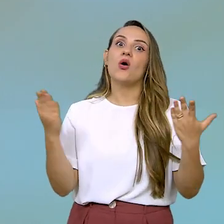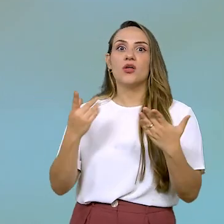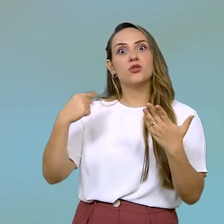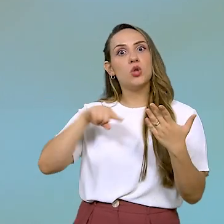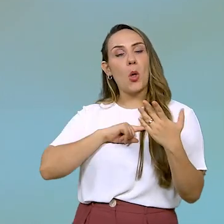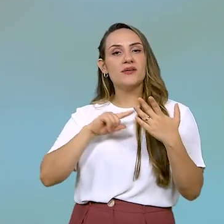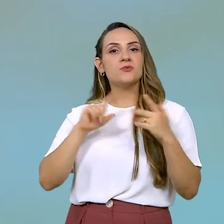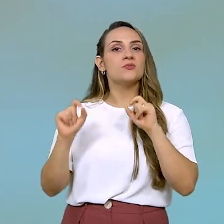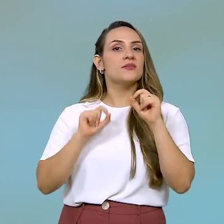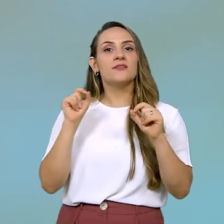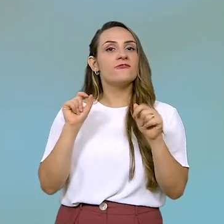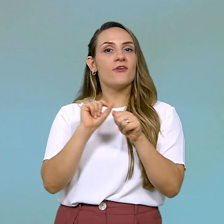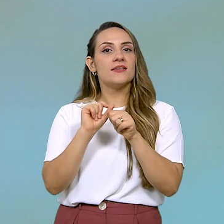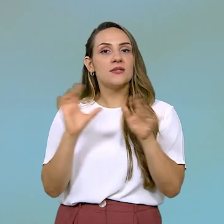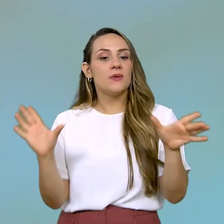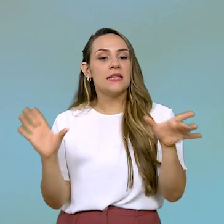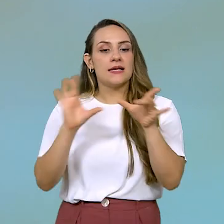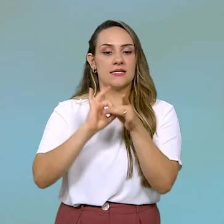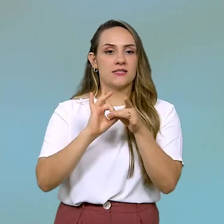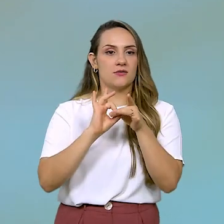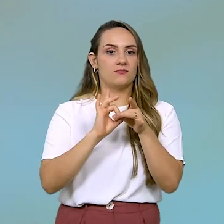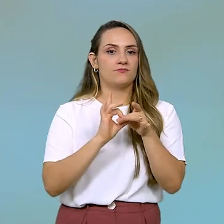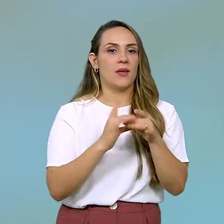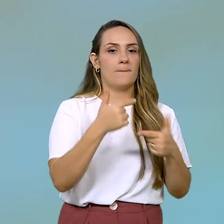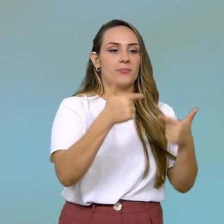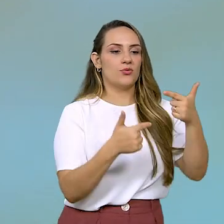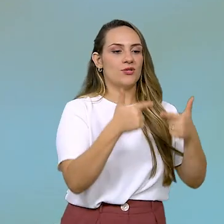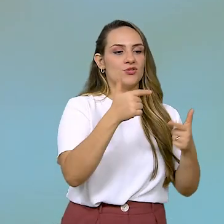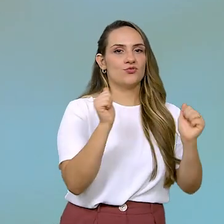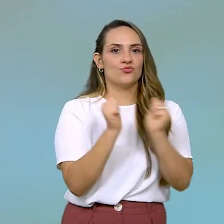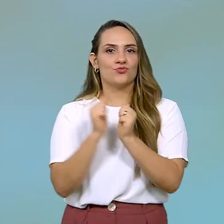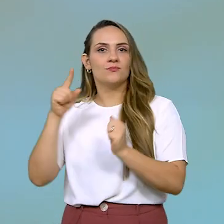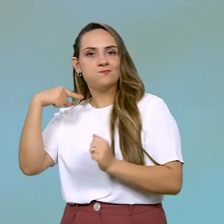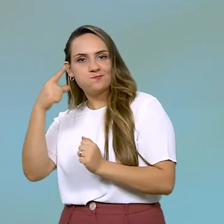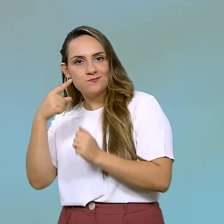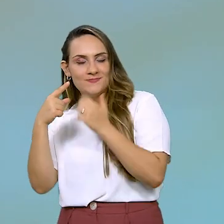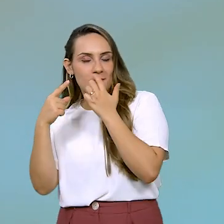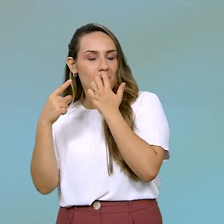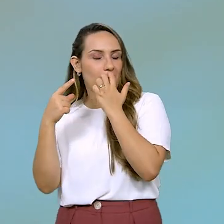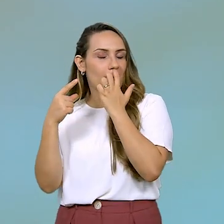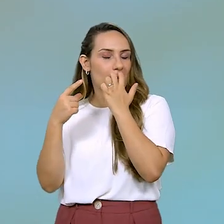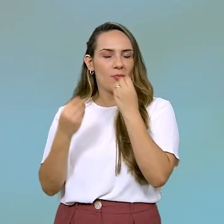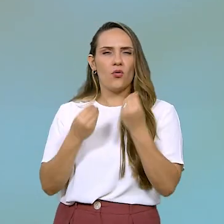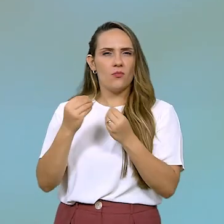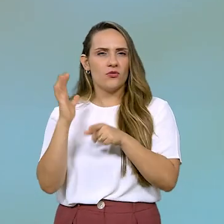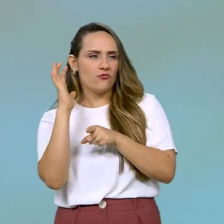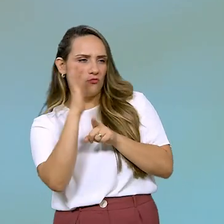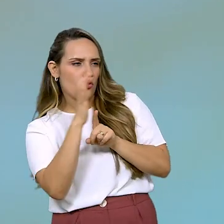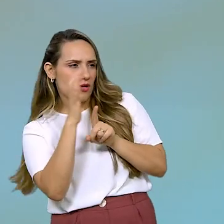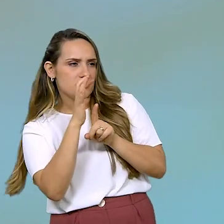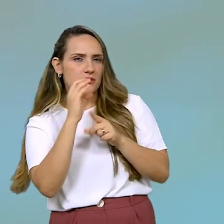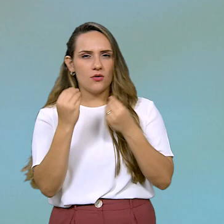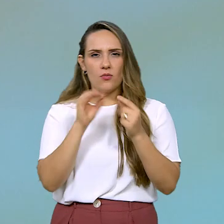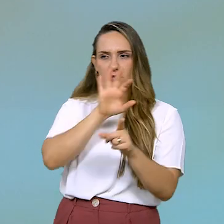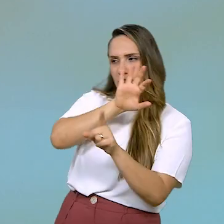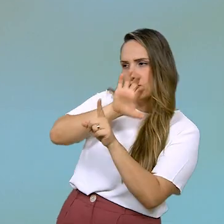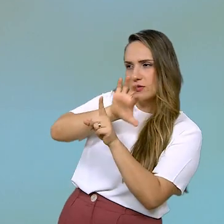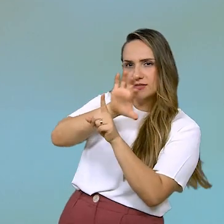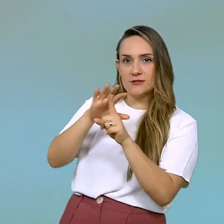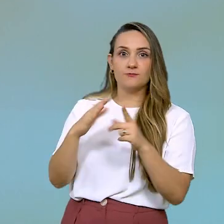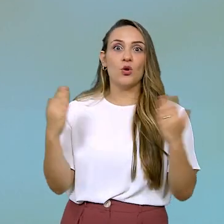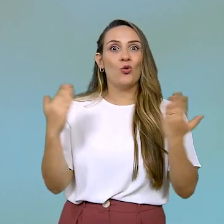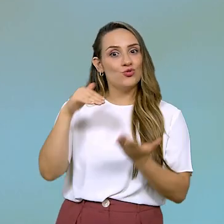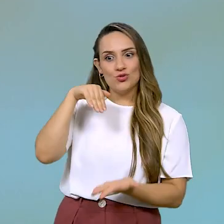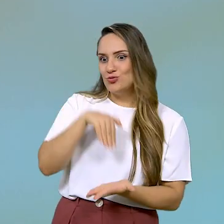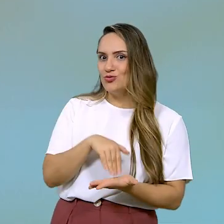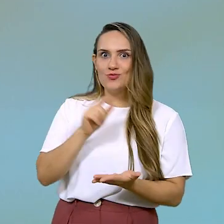para discutir o cruzamento entre o direito e a política e saber de fato qual que é a influência que um campo exerce no outro. E no